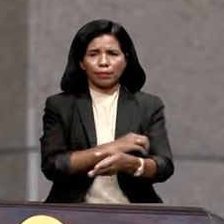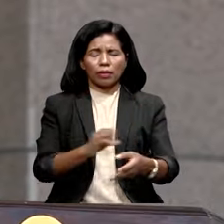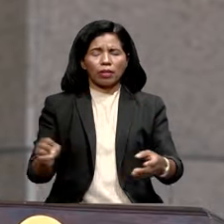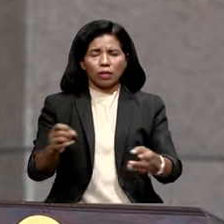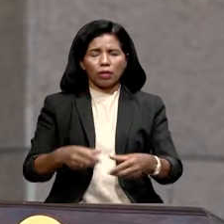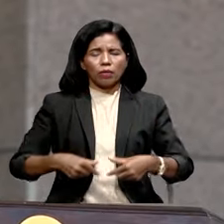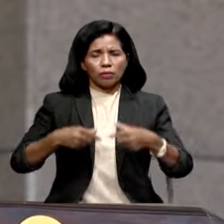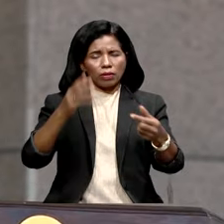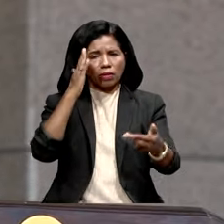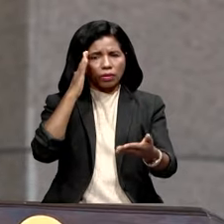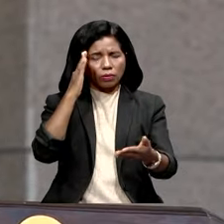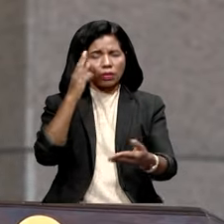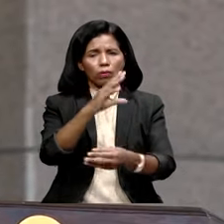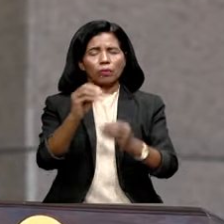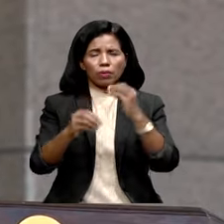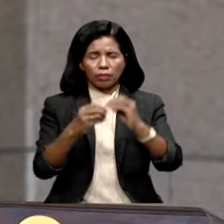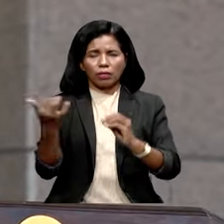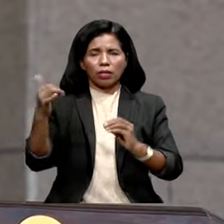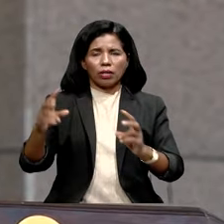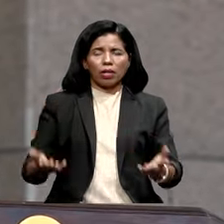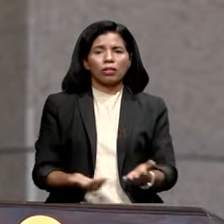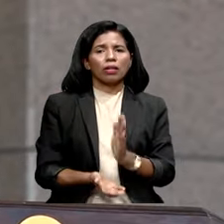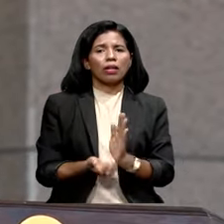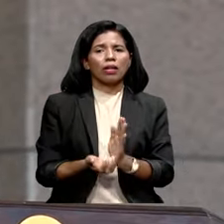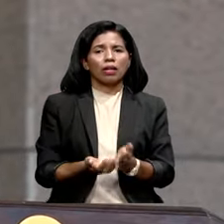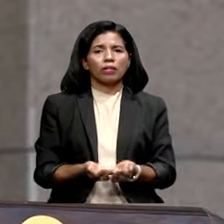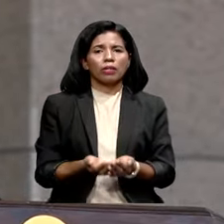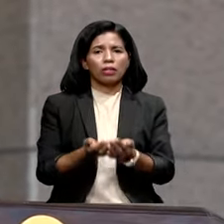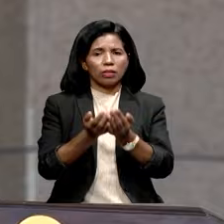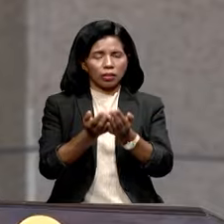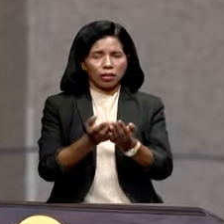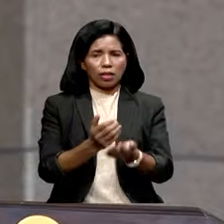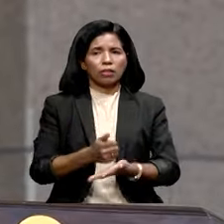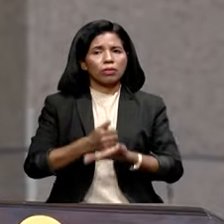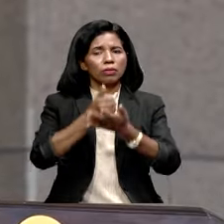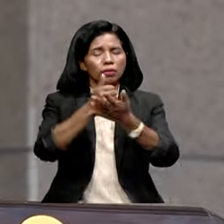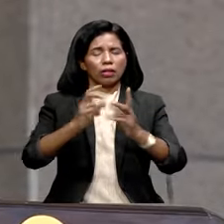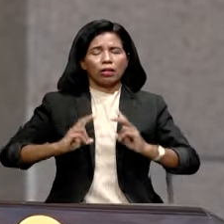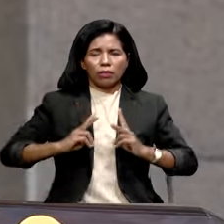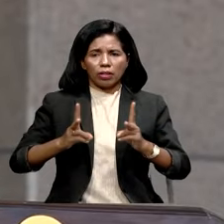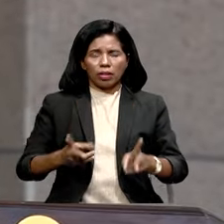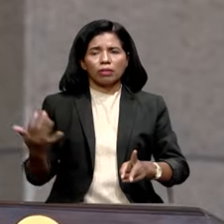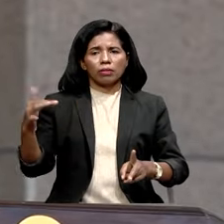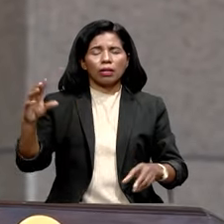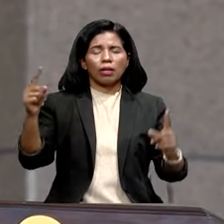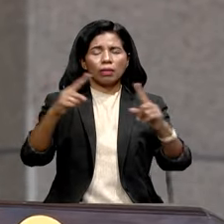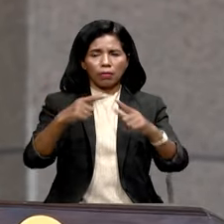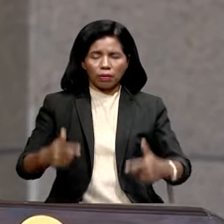reconhecimento também veteranos Sira. Amores, segurança e não dignidade.